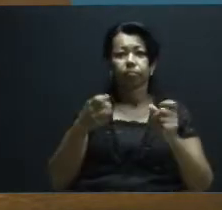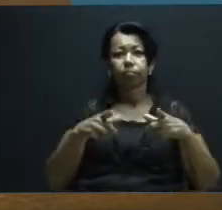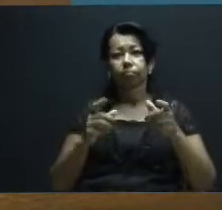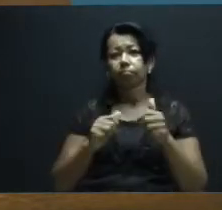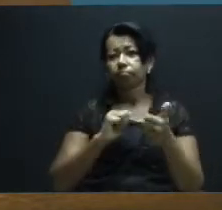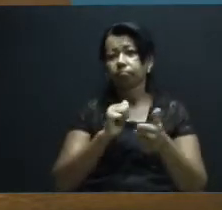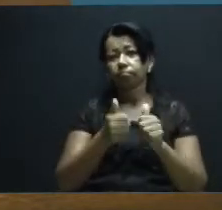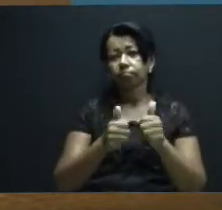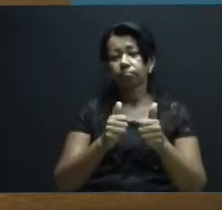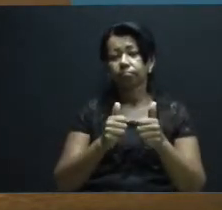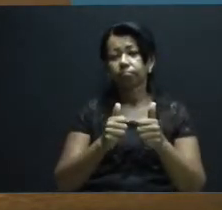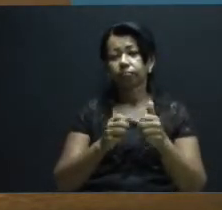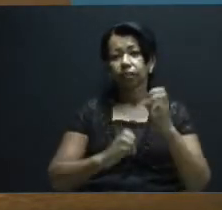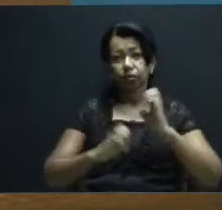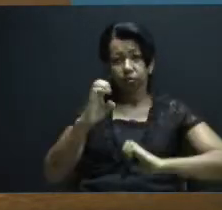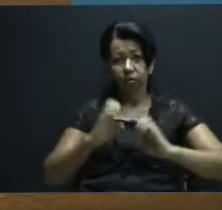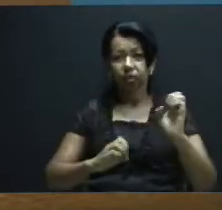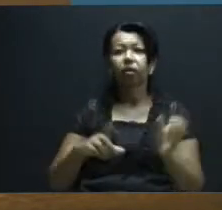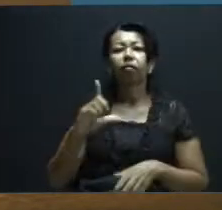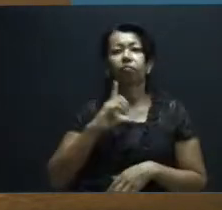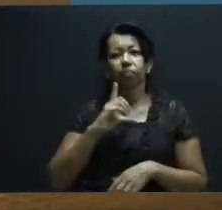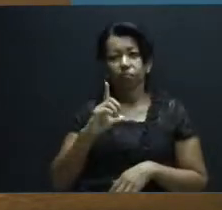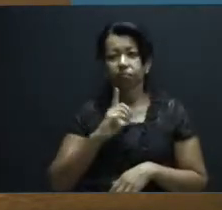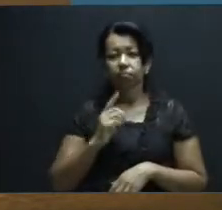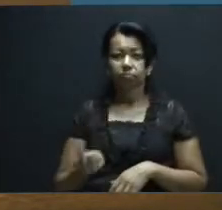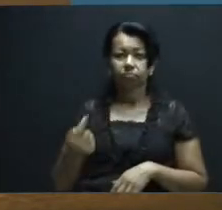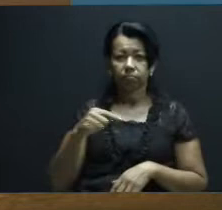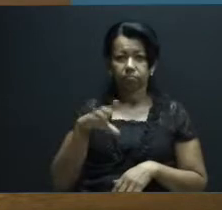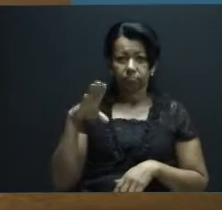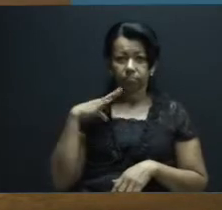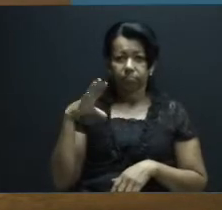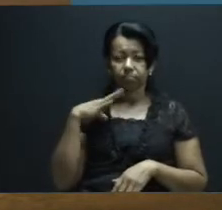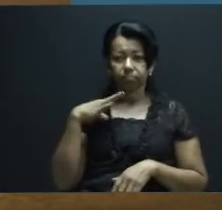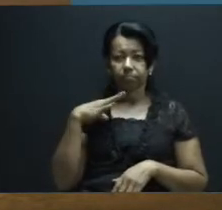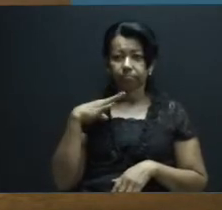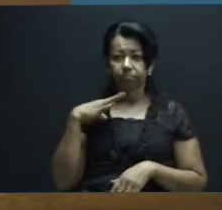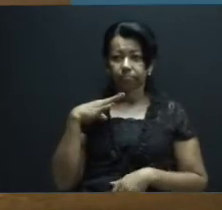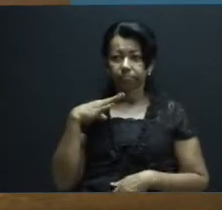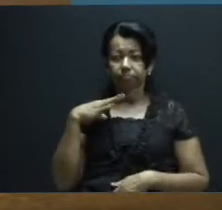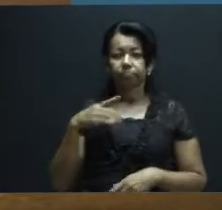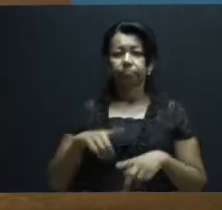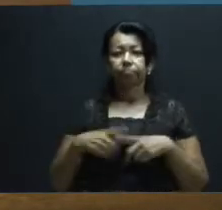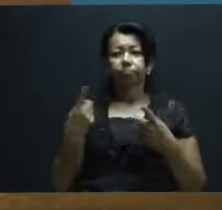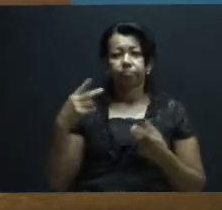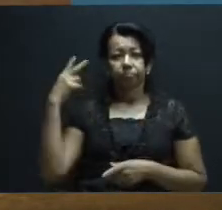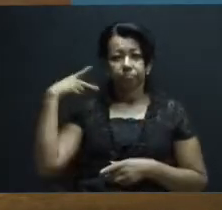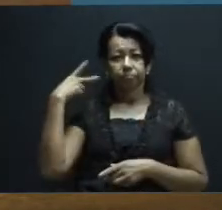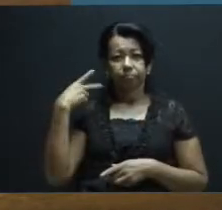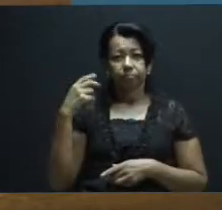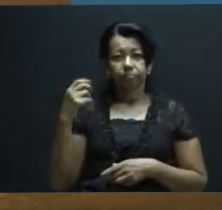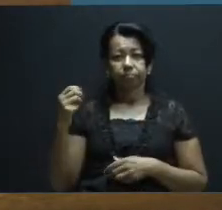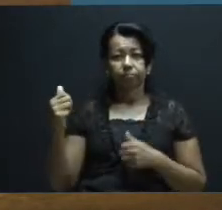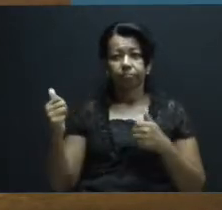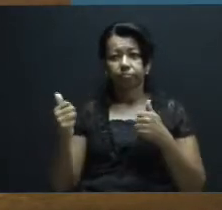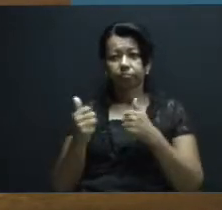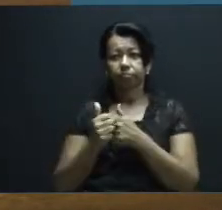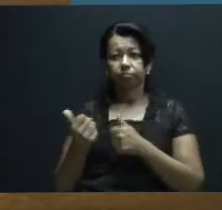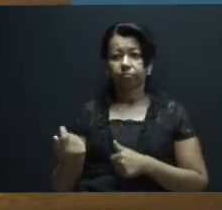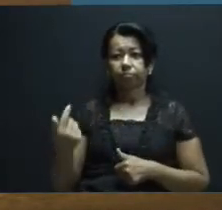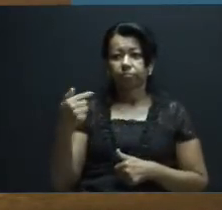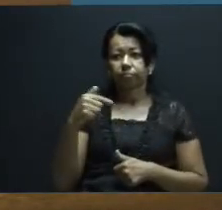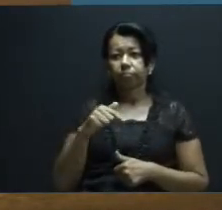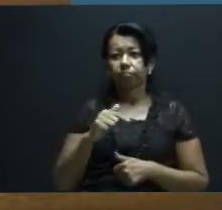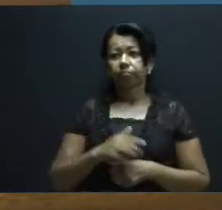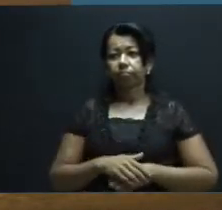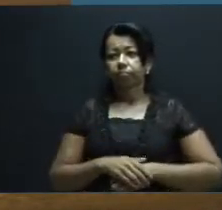só que nós temos mas já que o vereador antes de lançar agora está do meu lado aqui na já